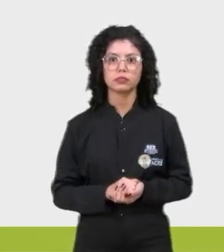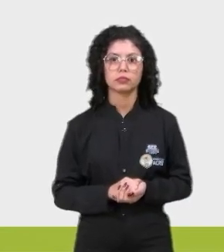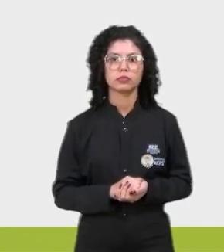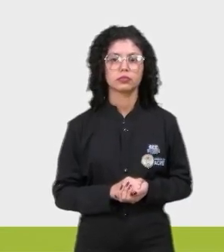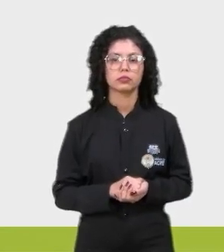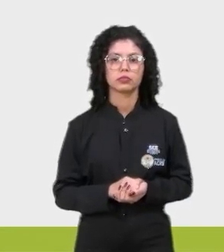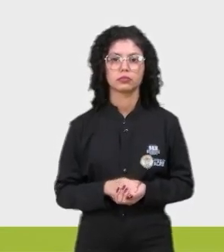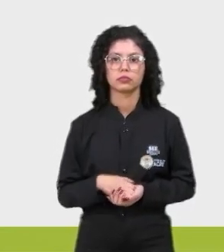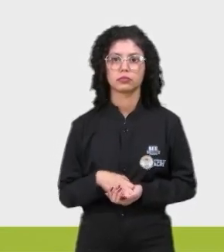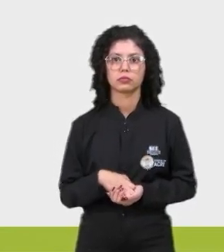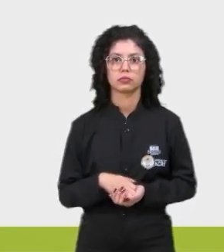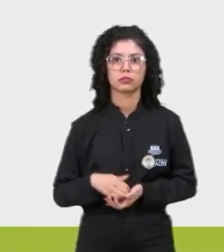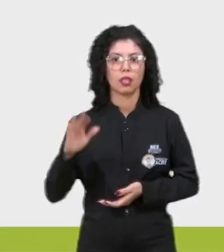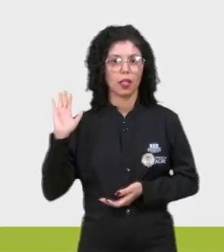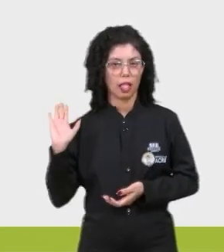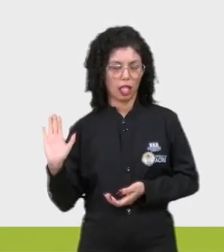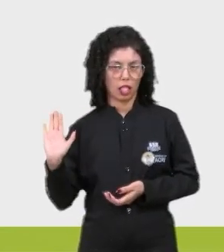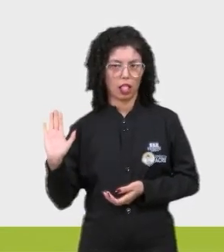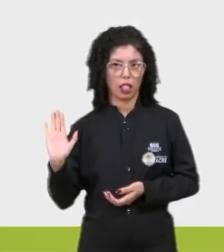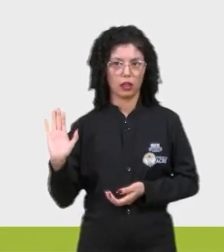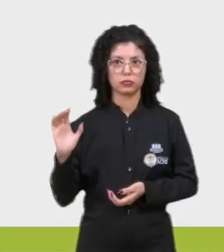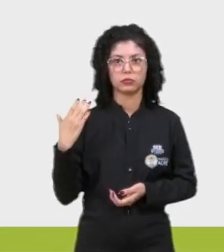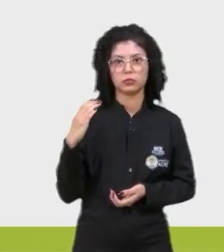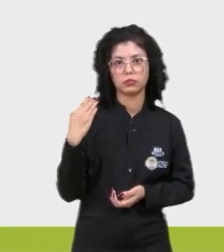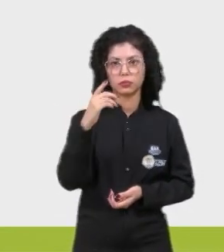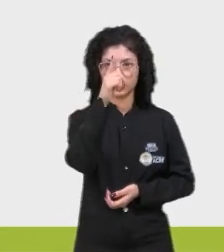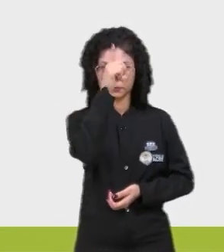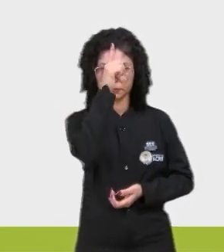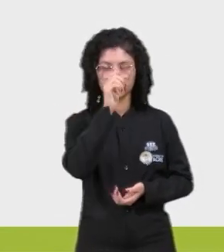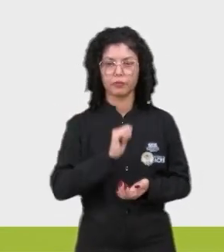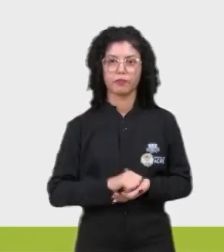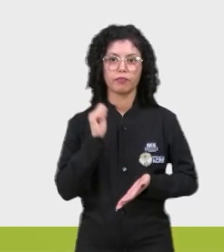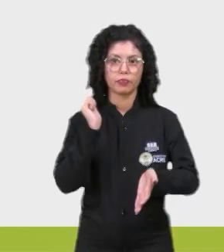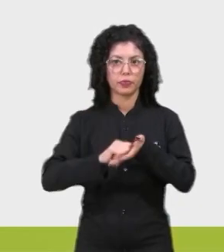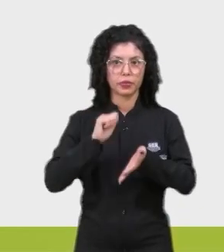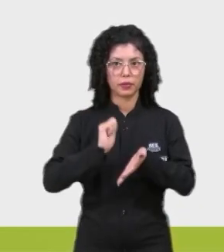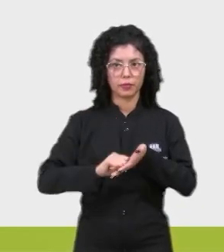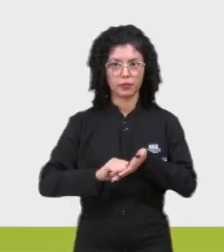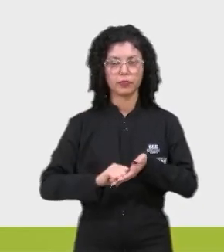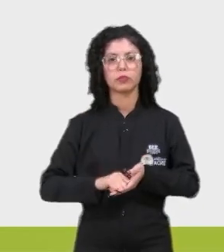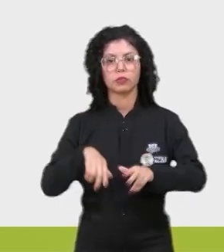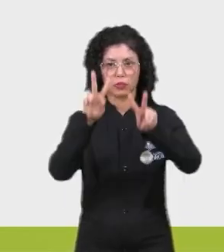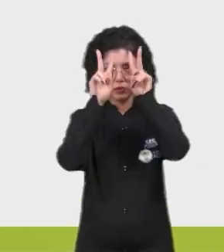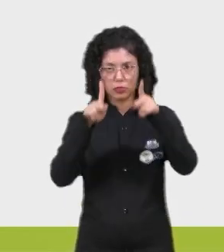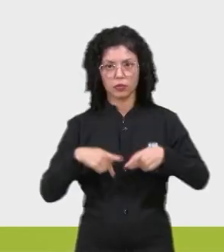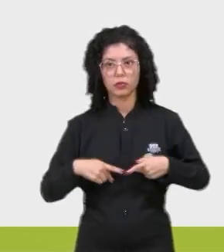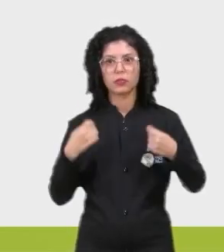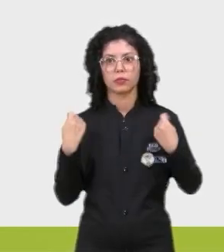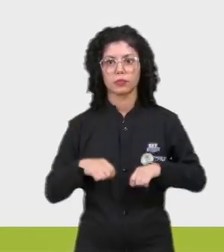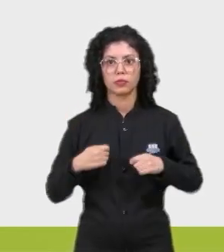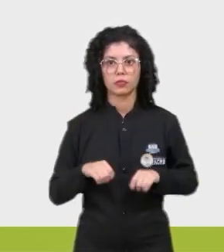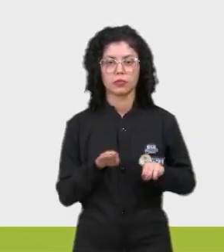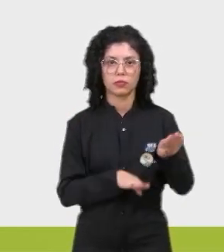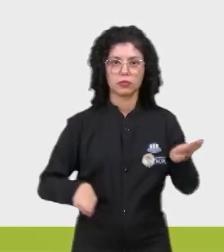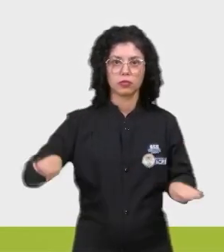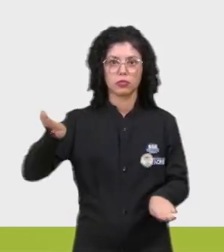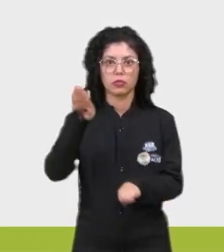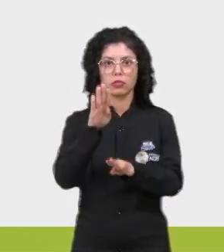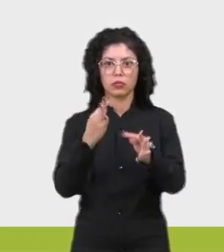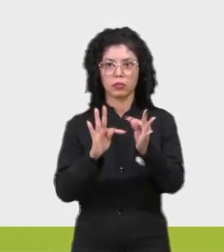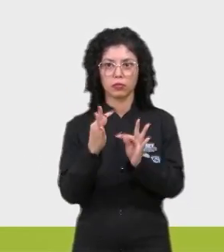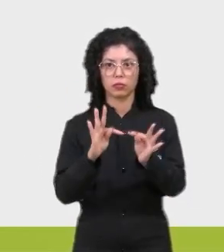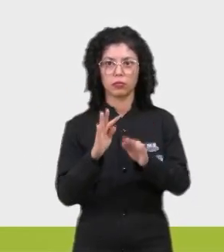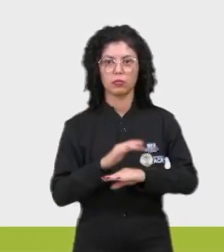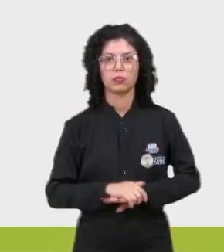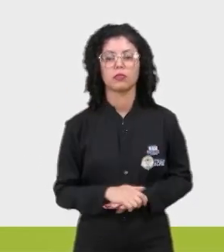citação, Albert Einstein, né, o cientista alemão. O espírito humano precisa prevalecer sobre a tecnologia,